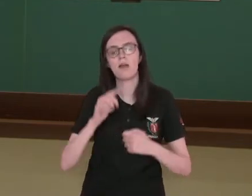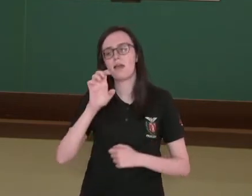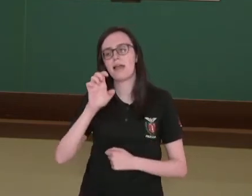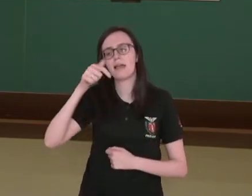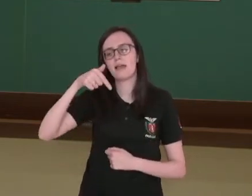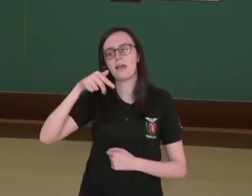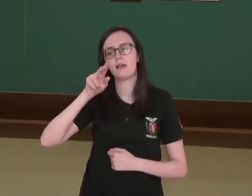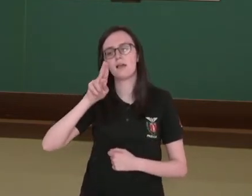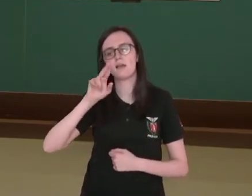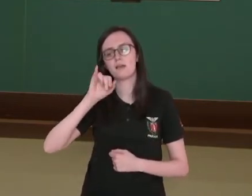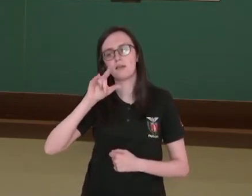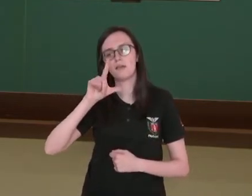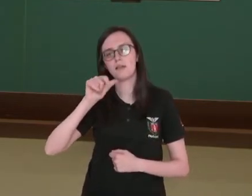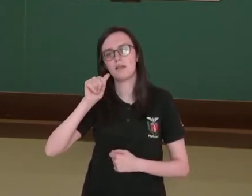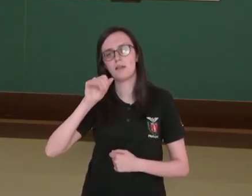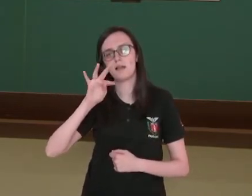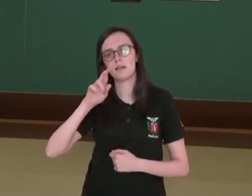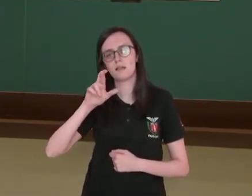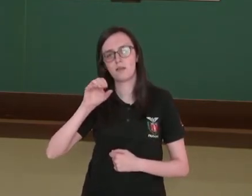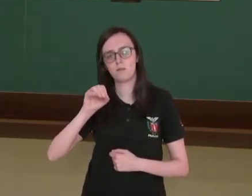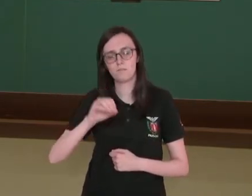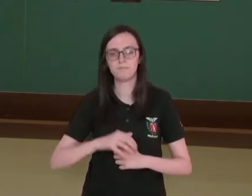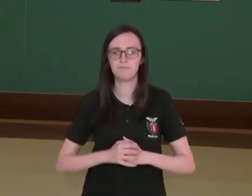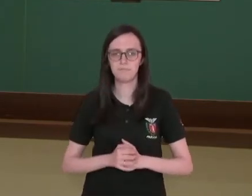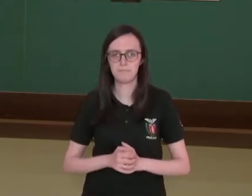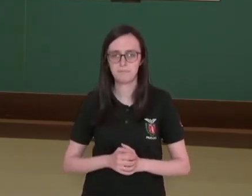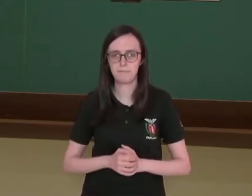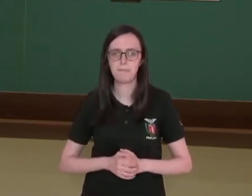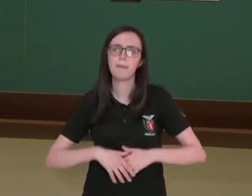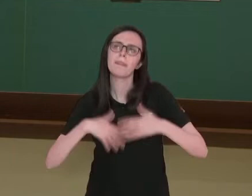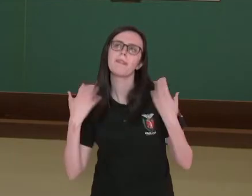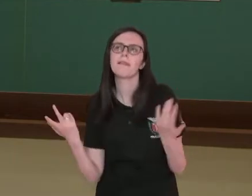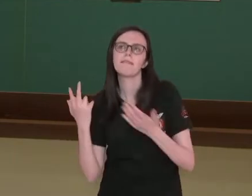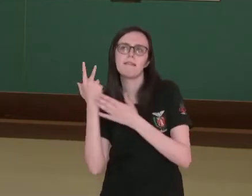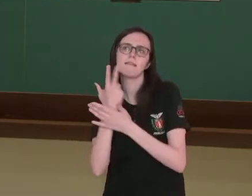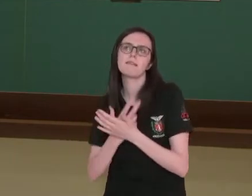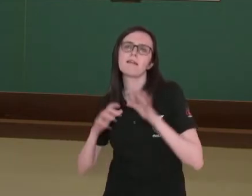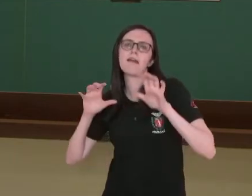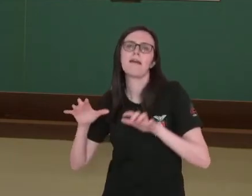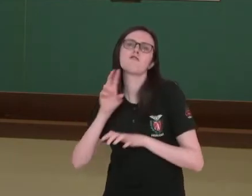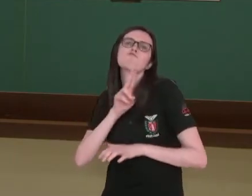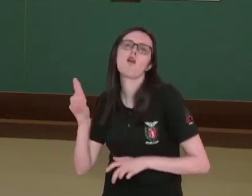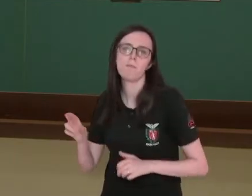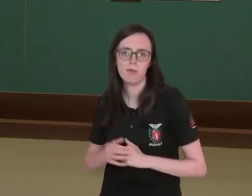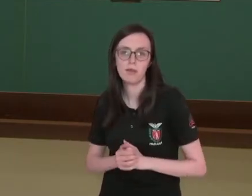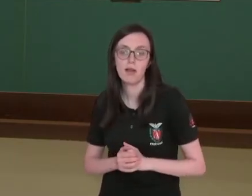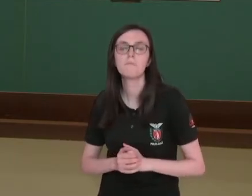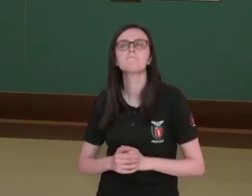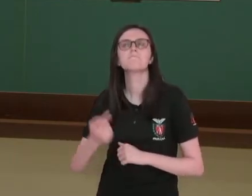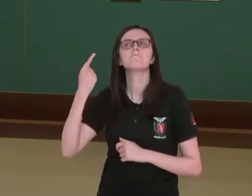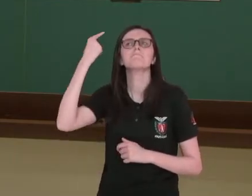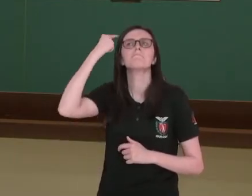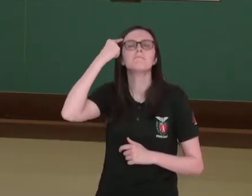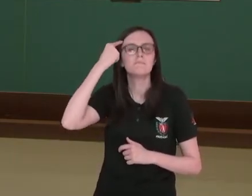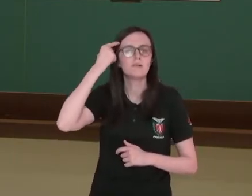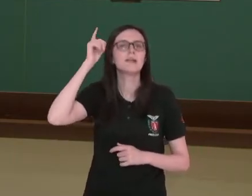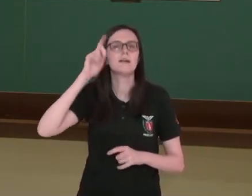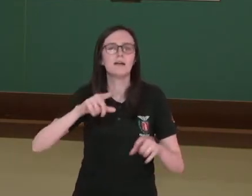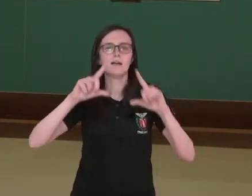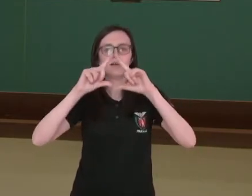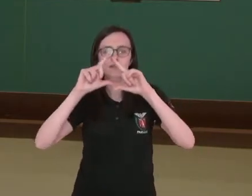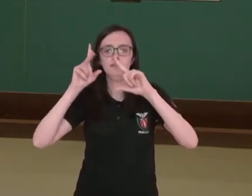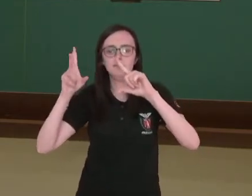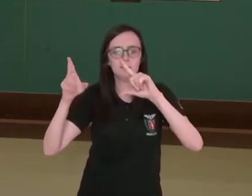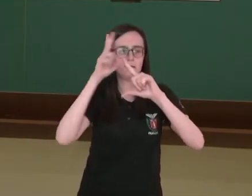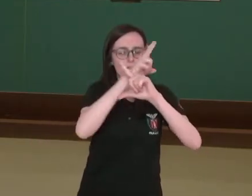é equilátero, tá? Então, quando eu falo, desenhe um triângulo equilátero. Então, quer dizer o quê? Que ele vai ter os